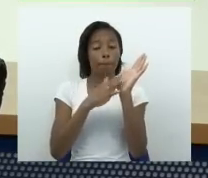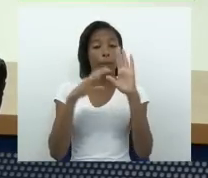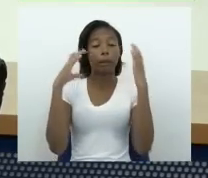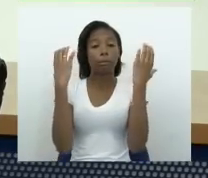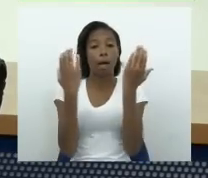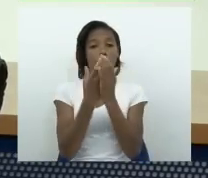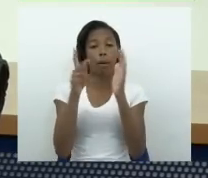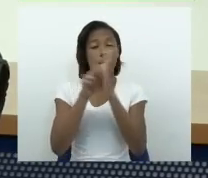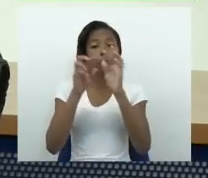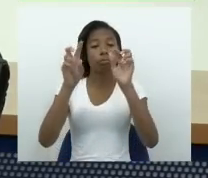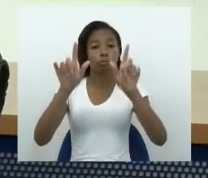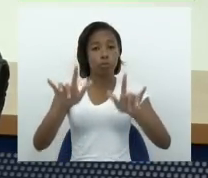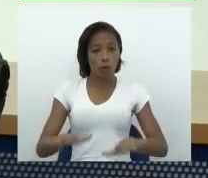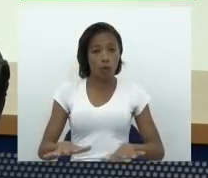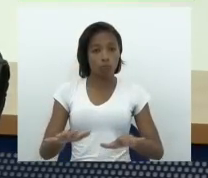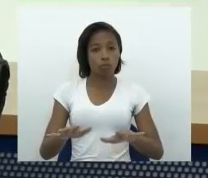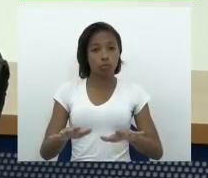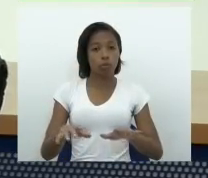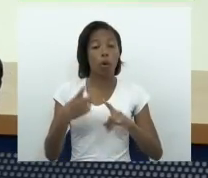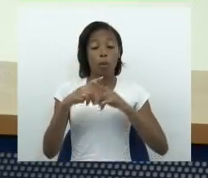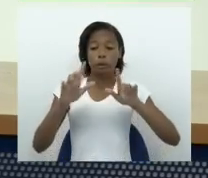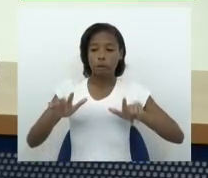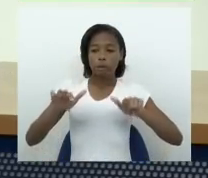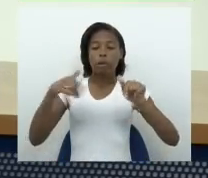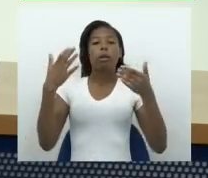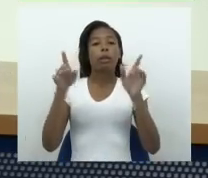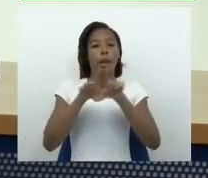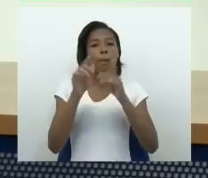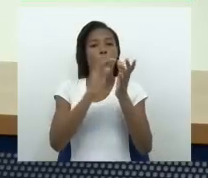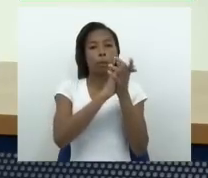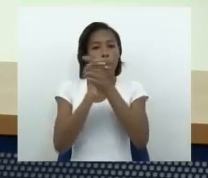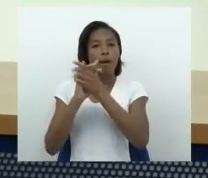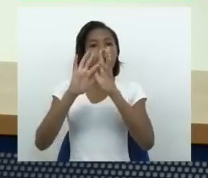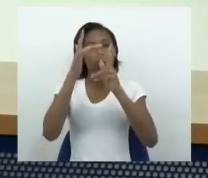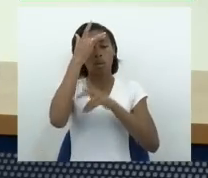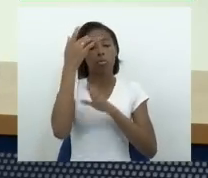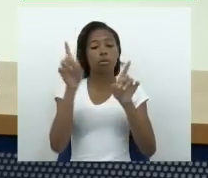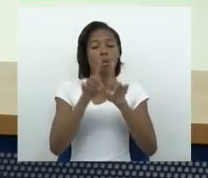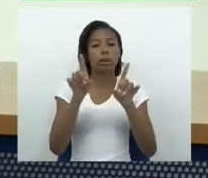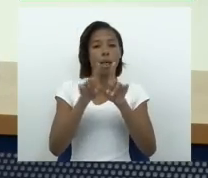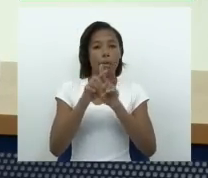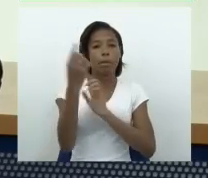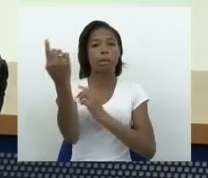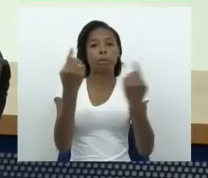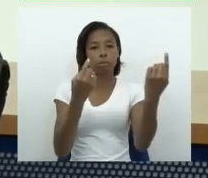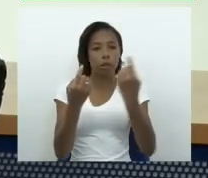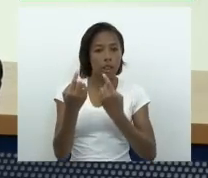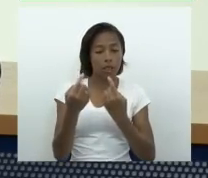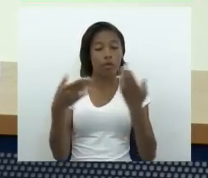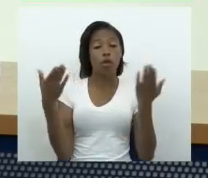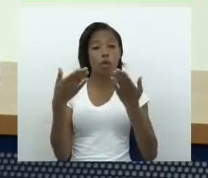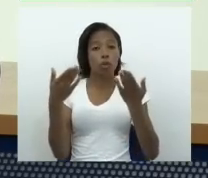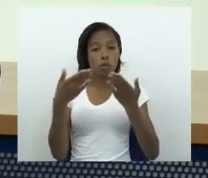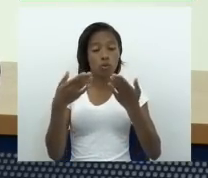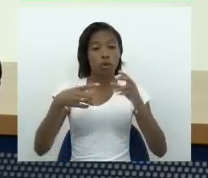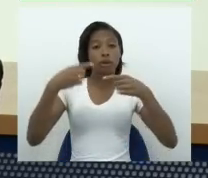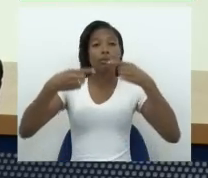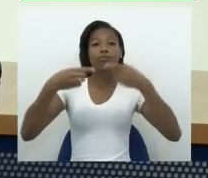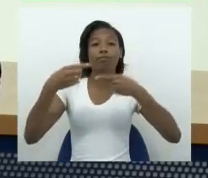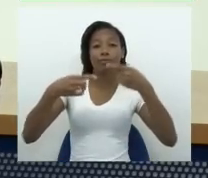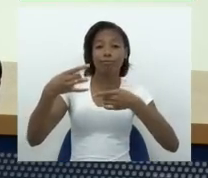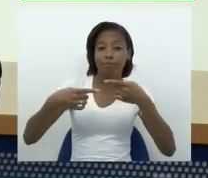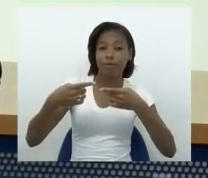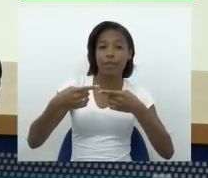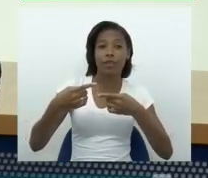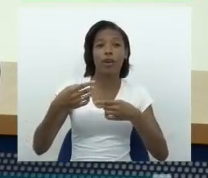por essa iniciativa. Quero cumprimentar também todos os candidatos presentes nesse debate. Infelizmente, nós